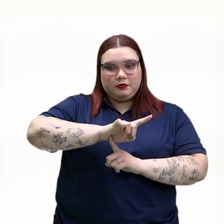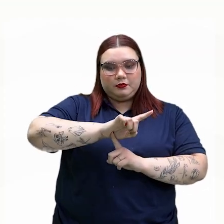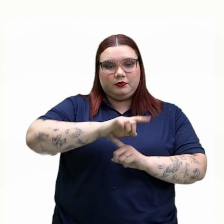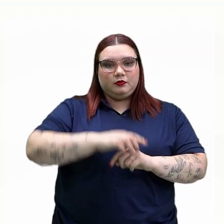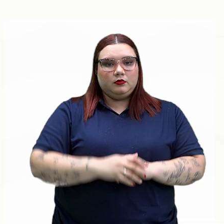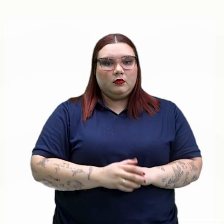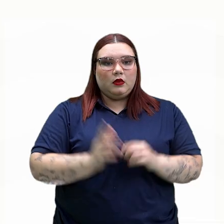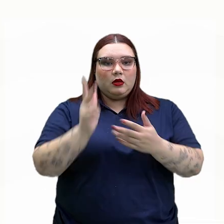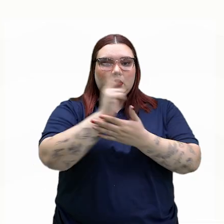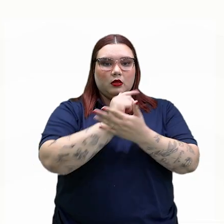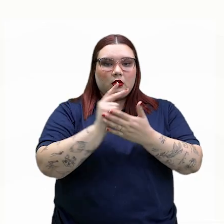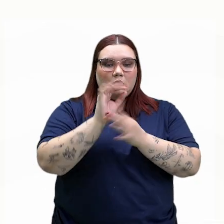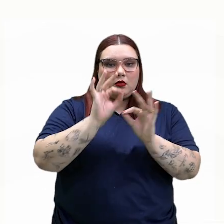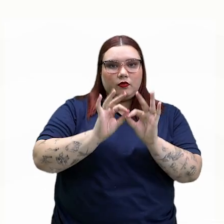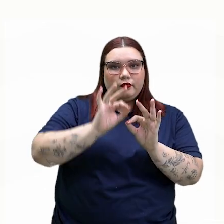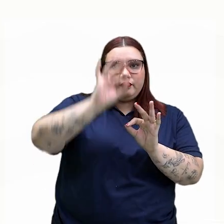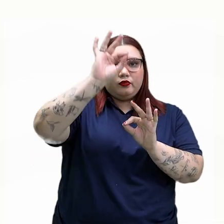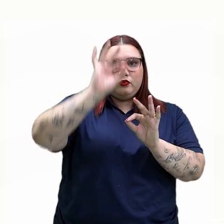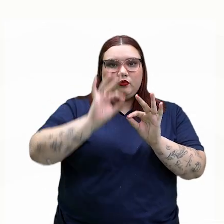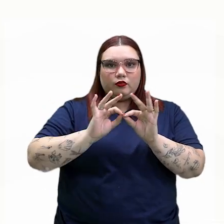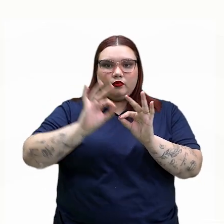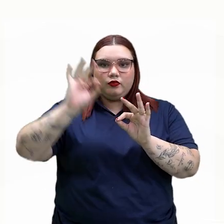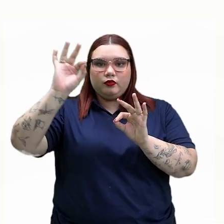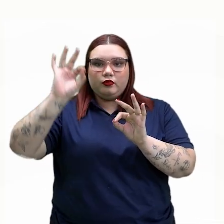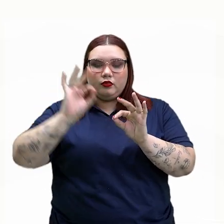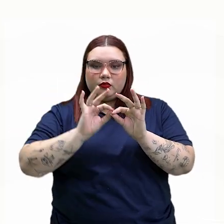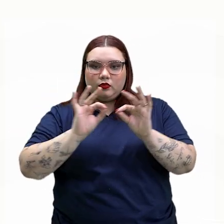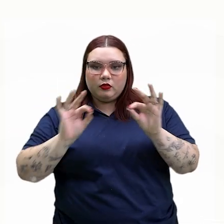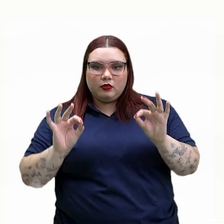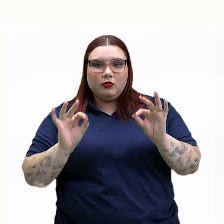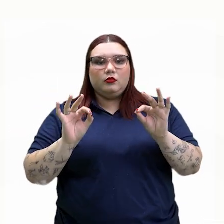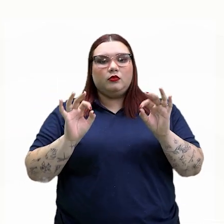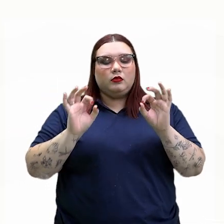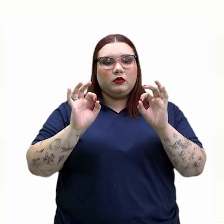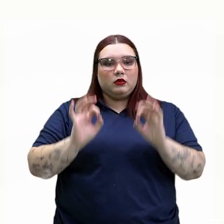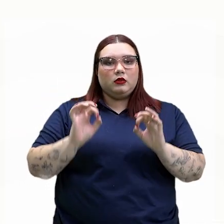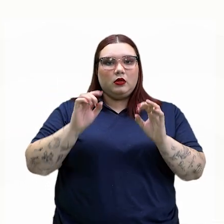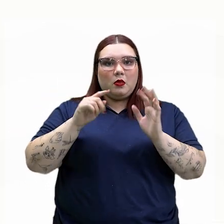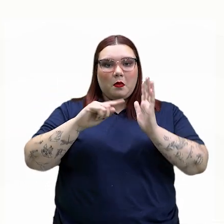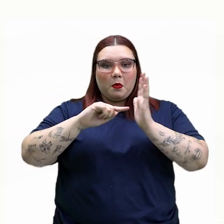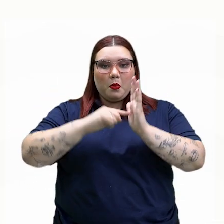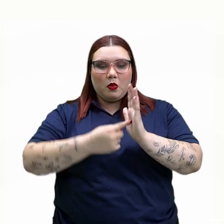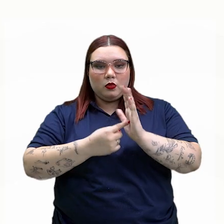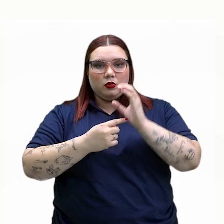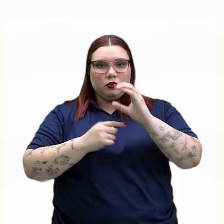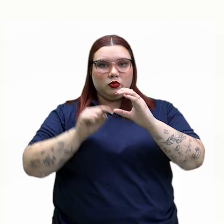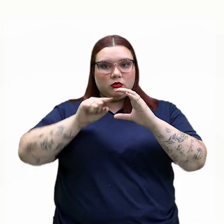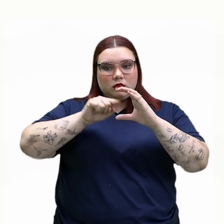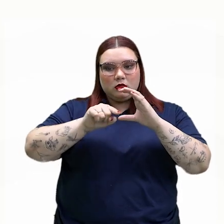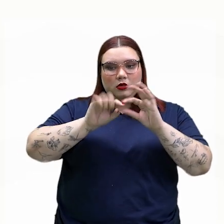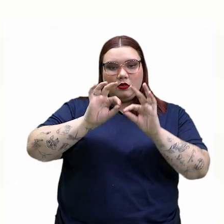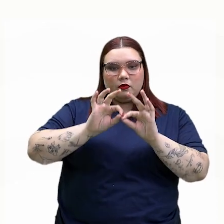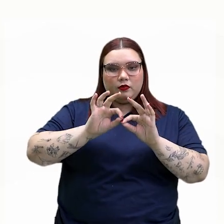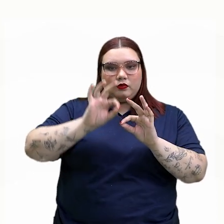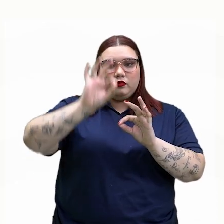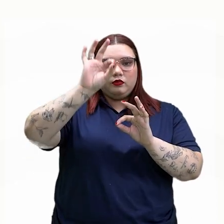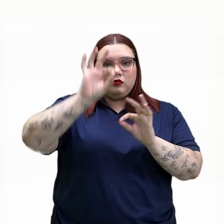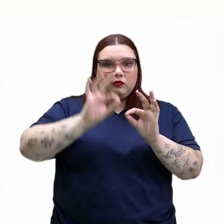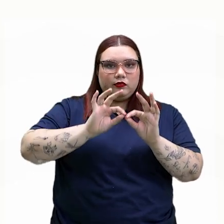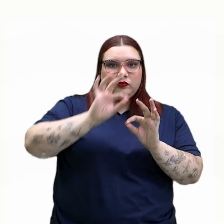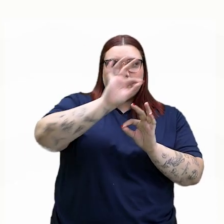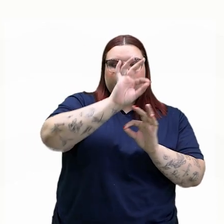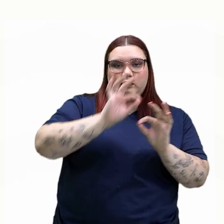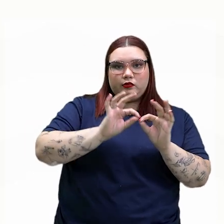Desenhe os setores usando a régua. Desenhe as linhas retas a partir do centro do círculo até o ponto que